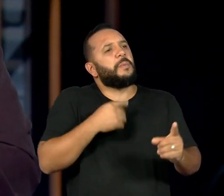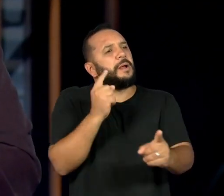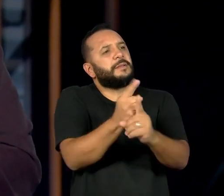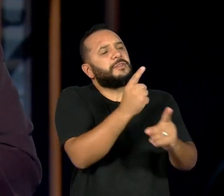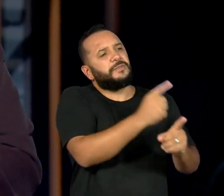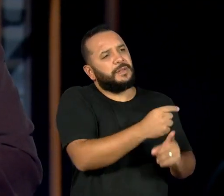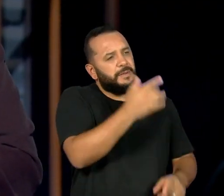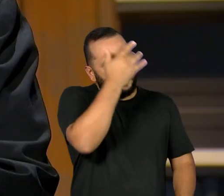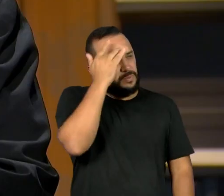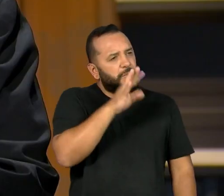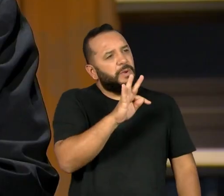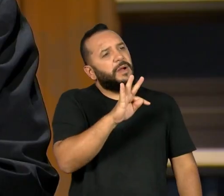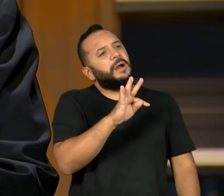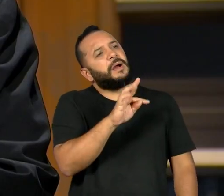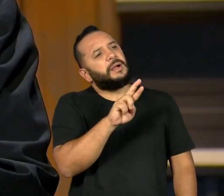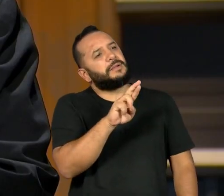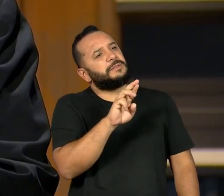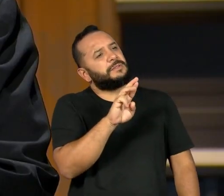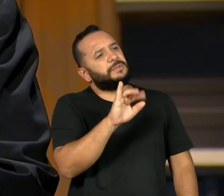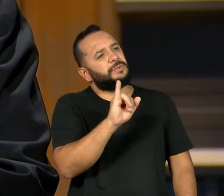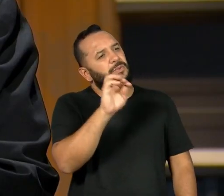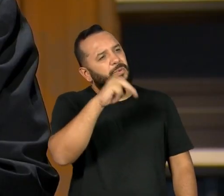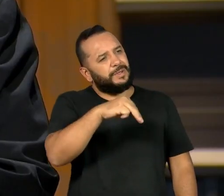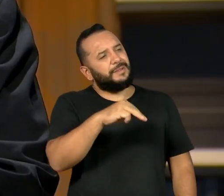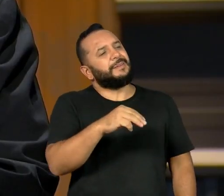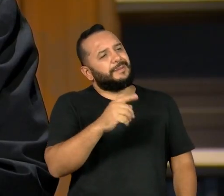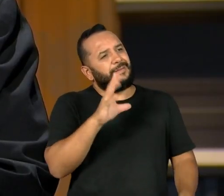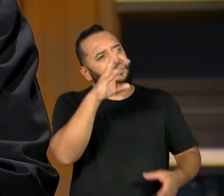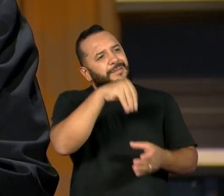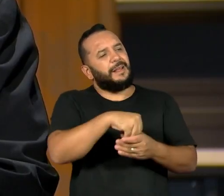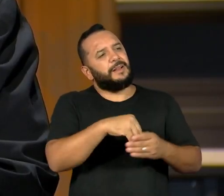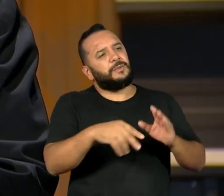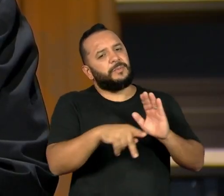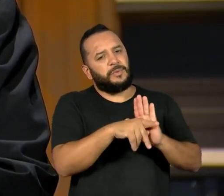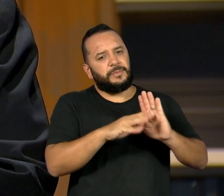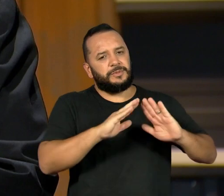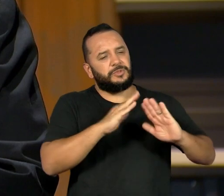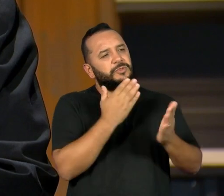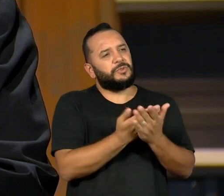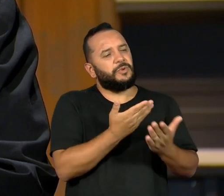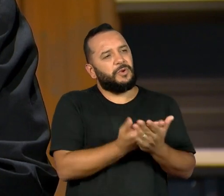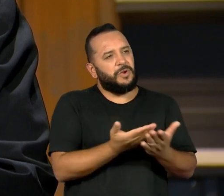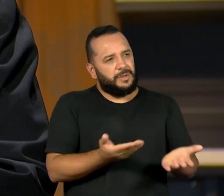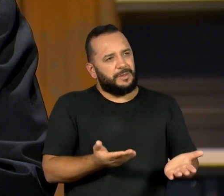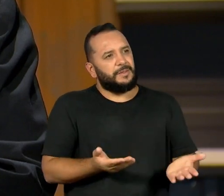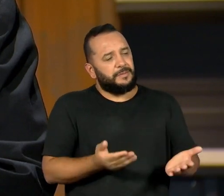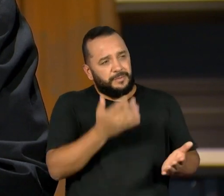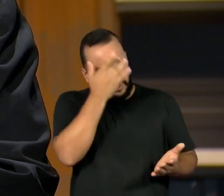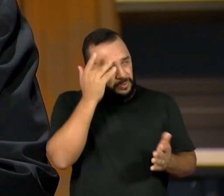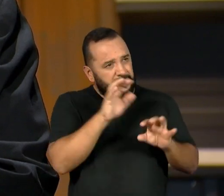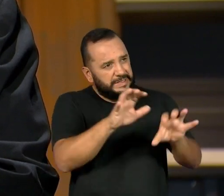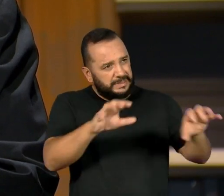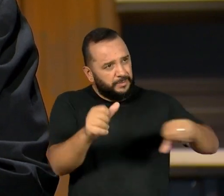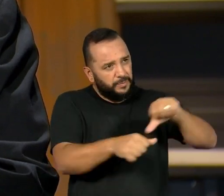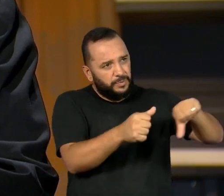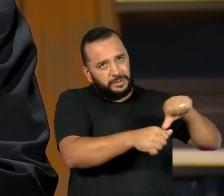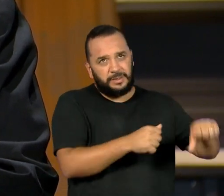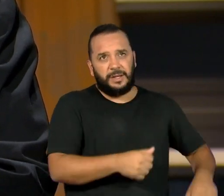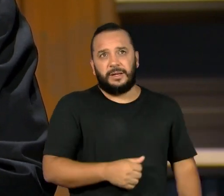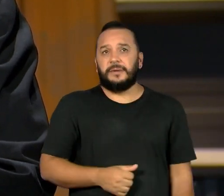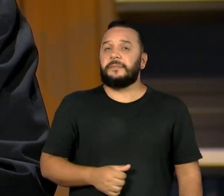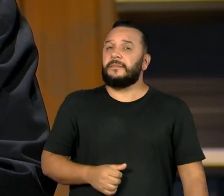Twin Tabs dentro de escolas, de instituições? Eu acho que os Twin Tabs estão